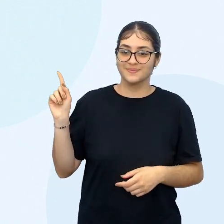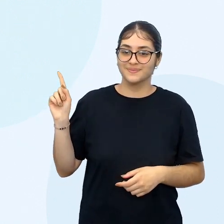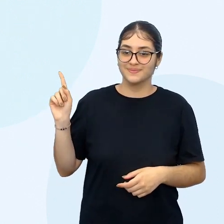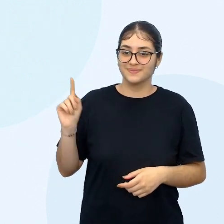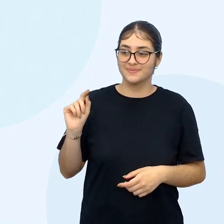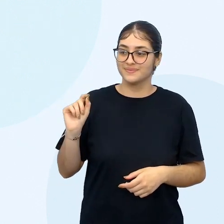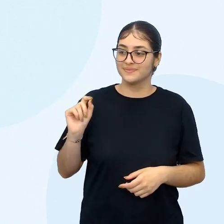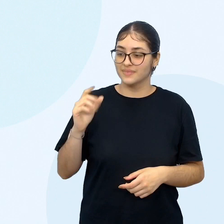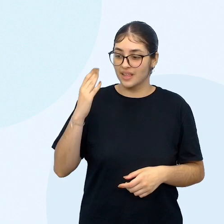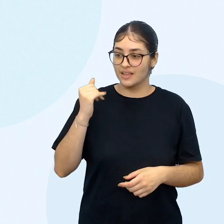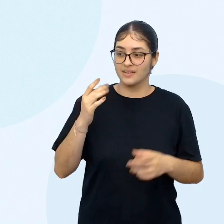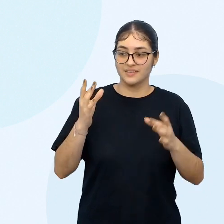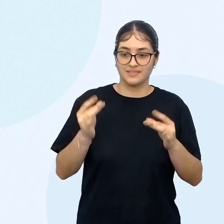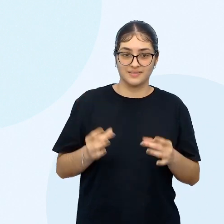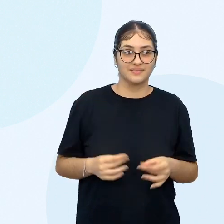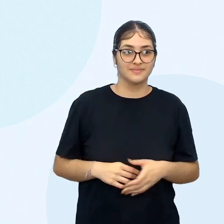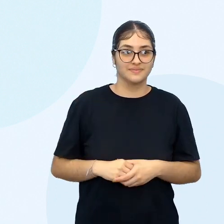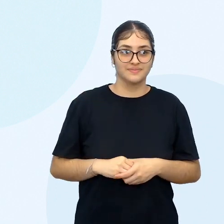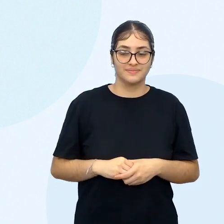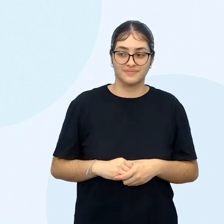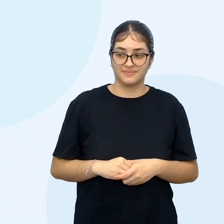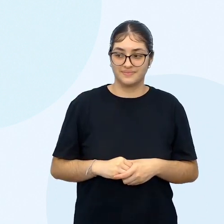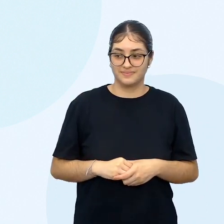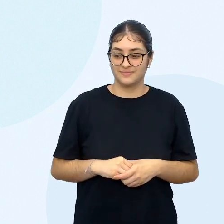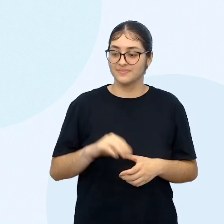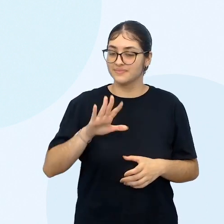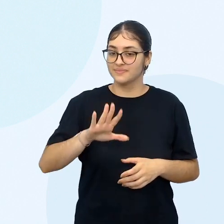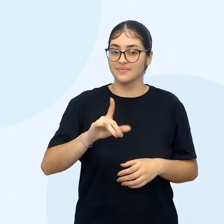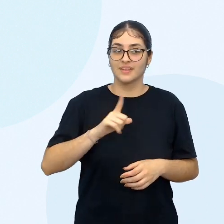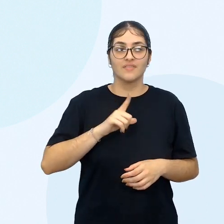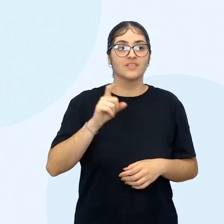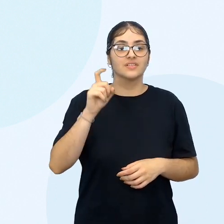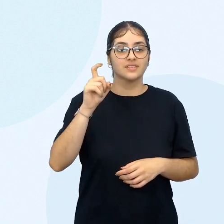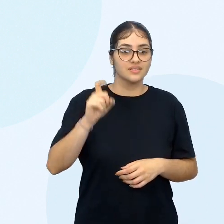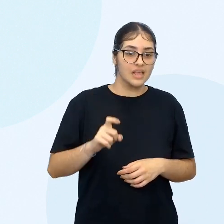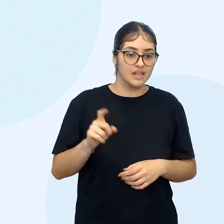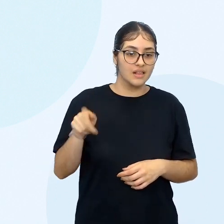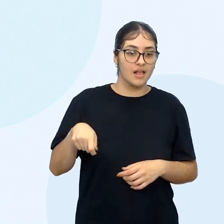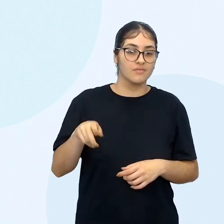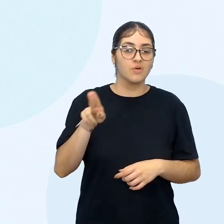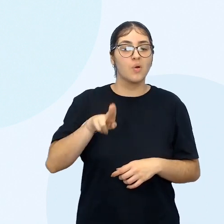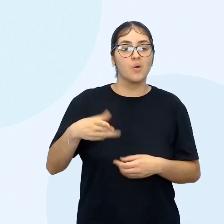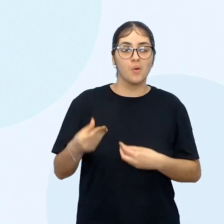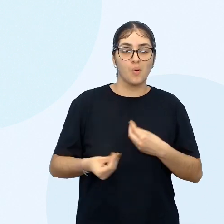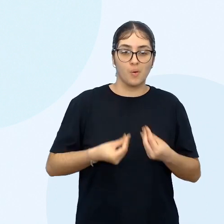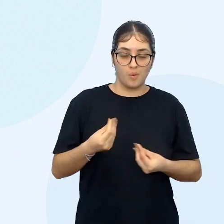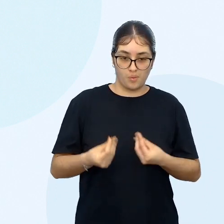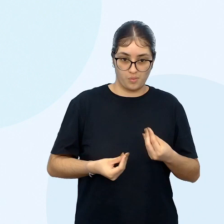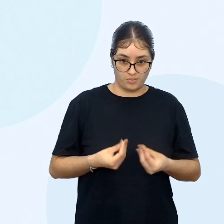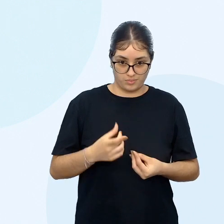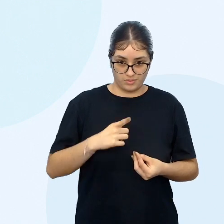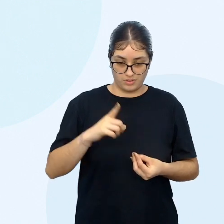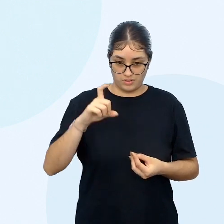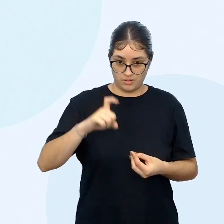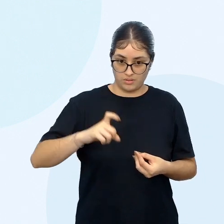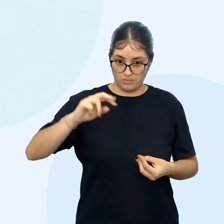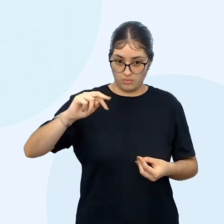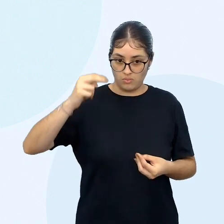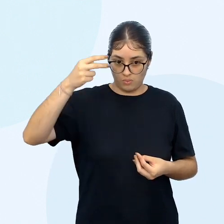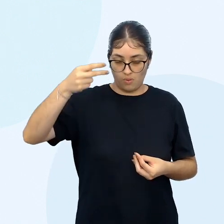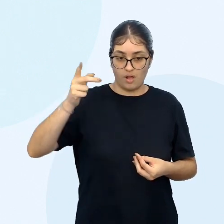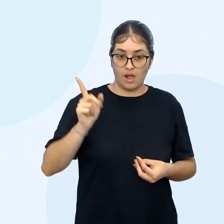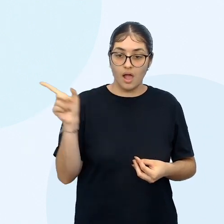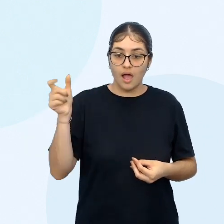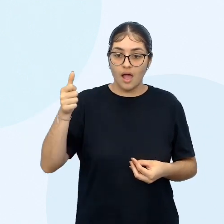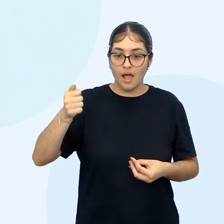só o detalhe. Quando a gente for fazer o x quadrado, a gente pode usar a fórmula também. Pode, né? Como que a gente vai usar? A gente quer o x quadrado que está na posição A,